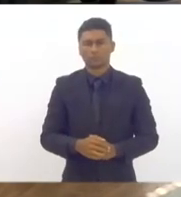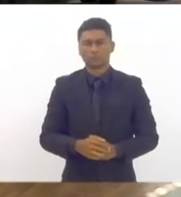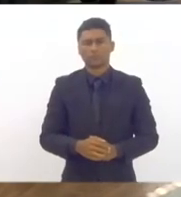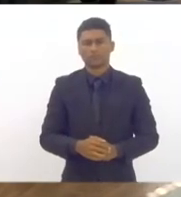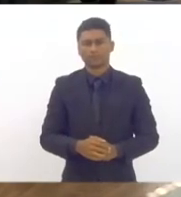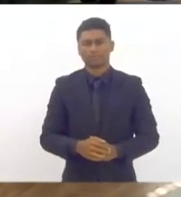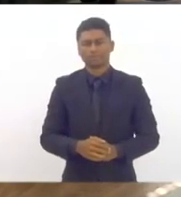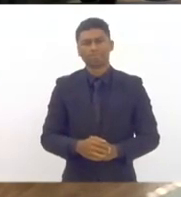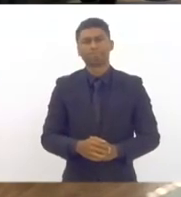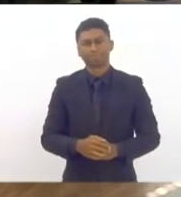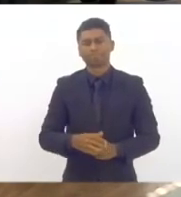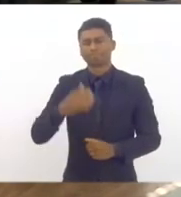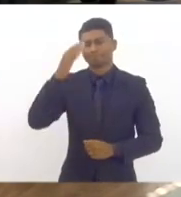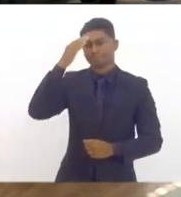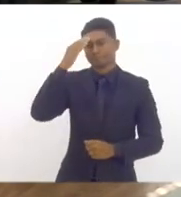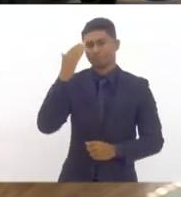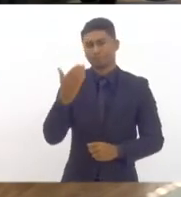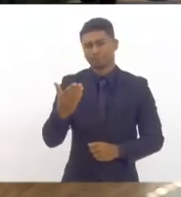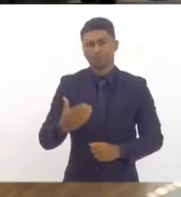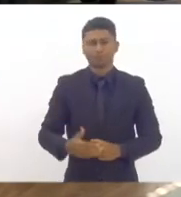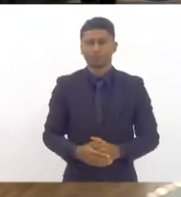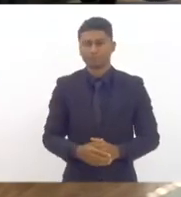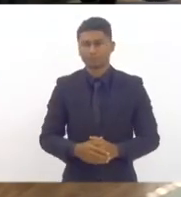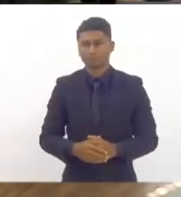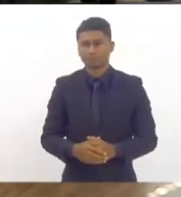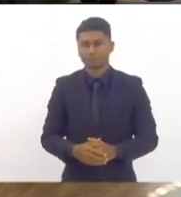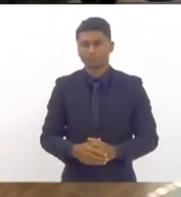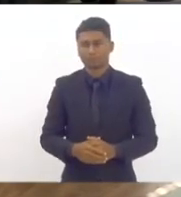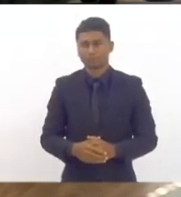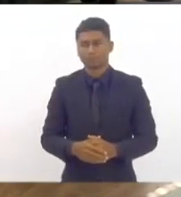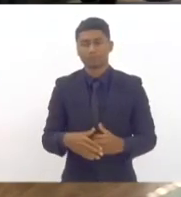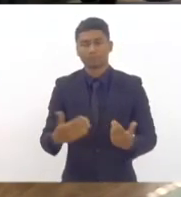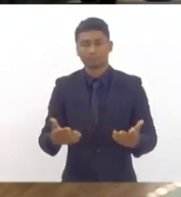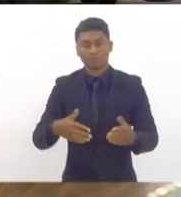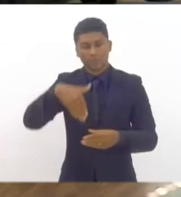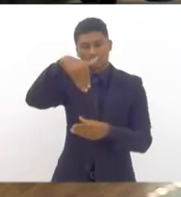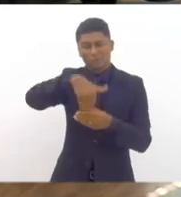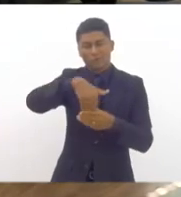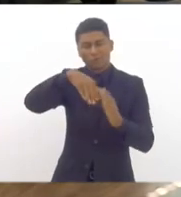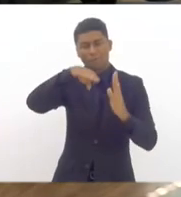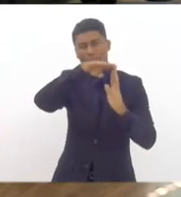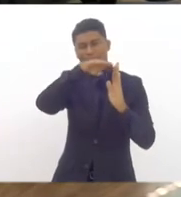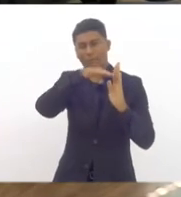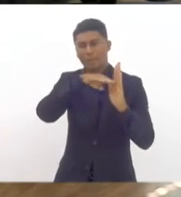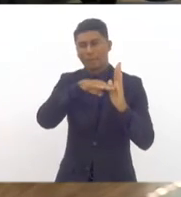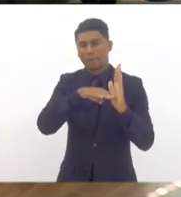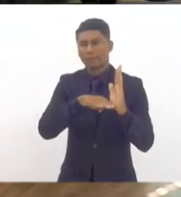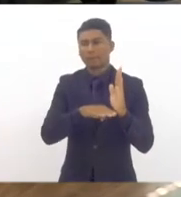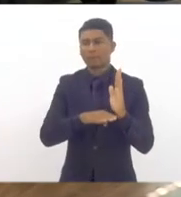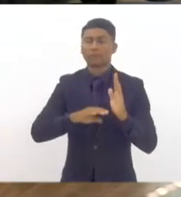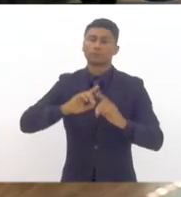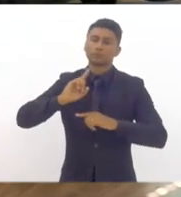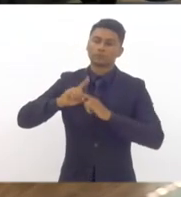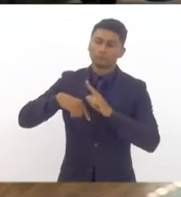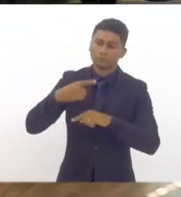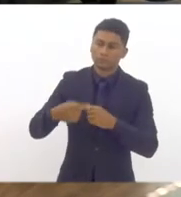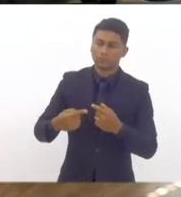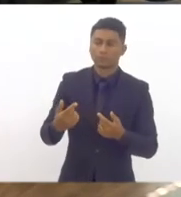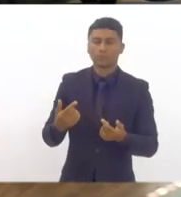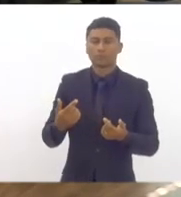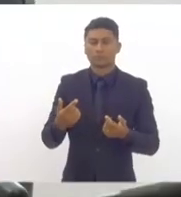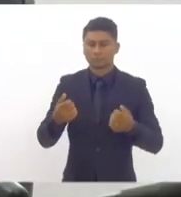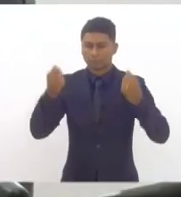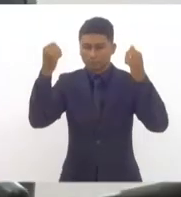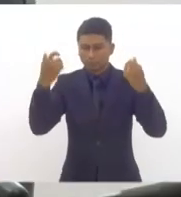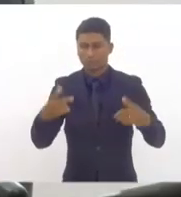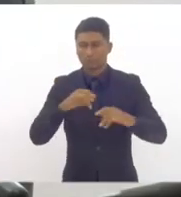Obrigado, Patrícia. Eu vou dar a lista geral de votos e, após, apresentar a classificação.